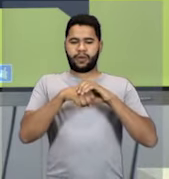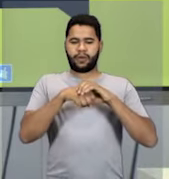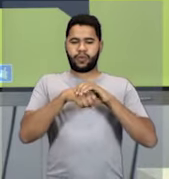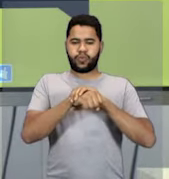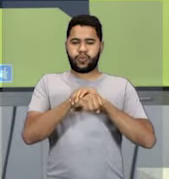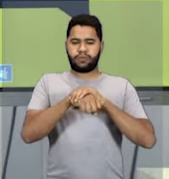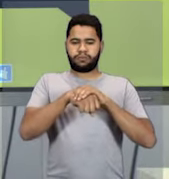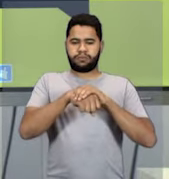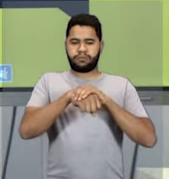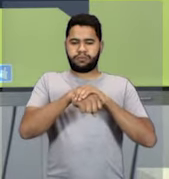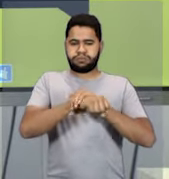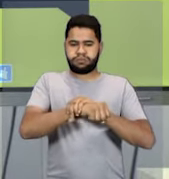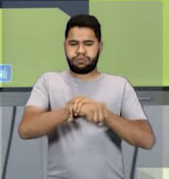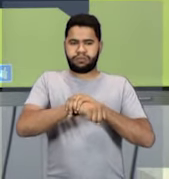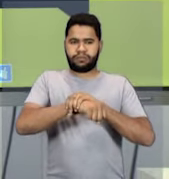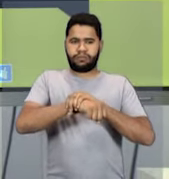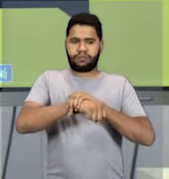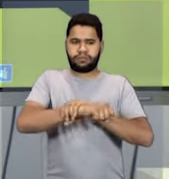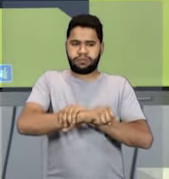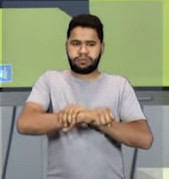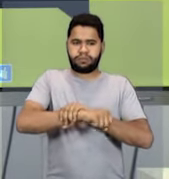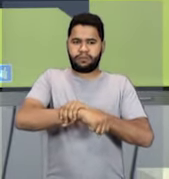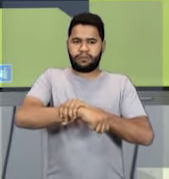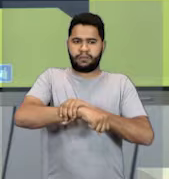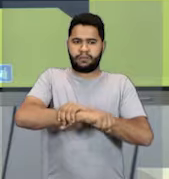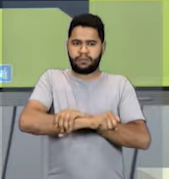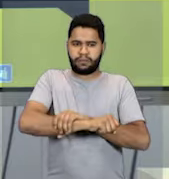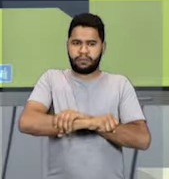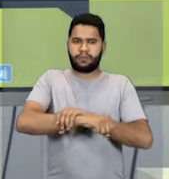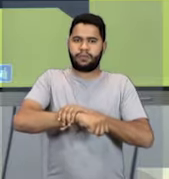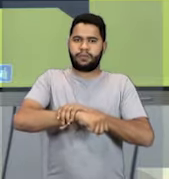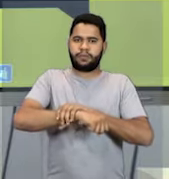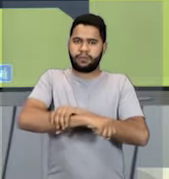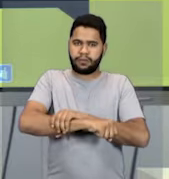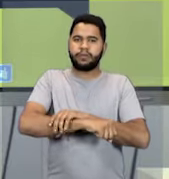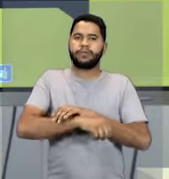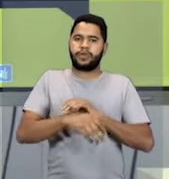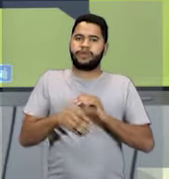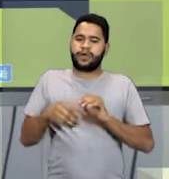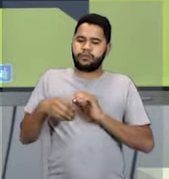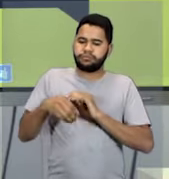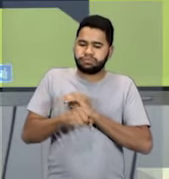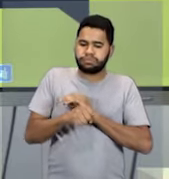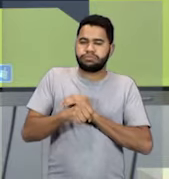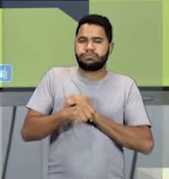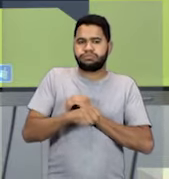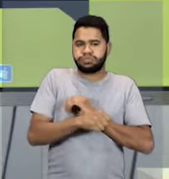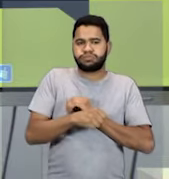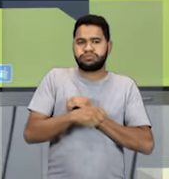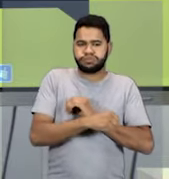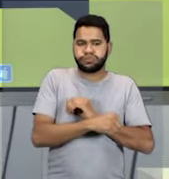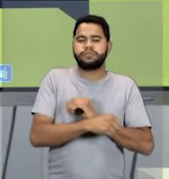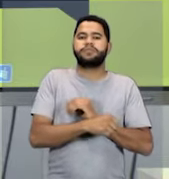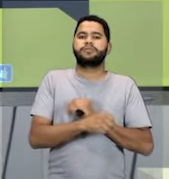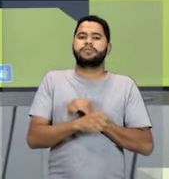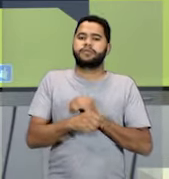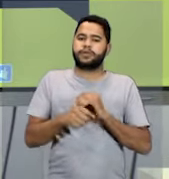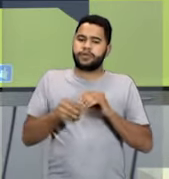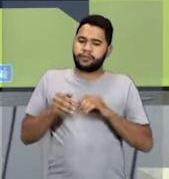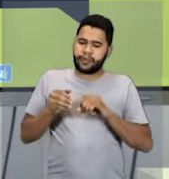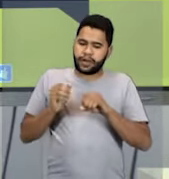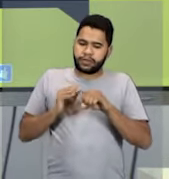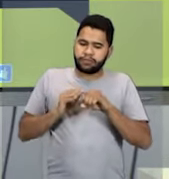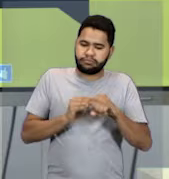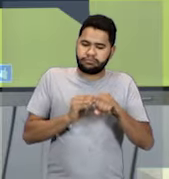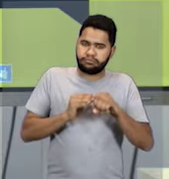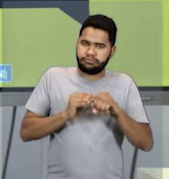movimento peristáltico. Hoje a gente diz que vai peristaltar, né? Está esse movimento que empurra o